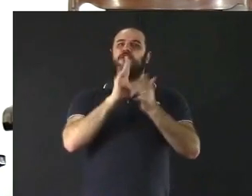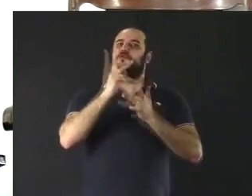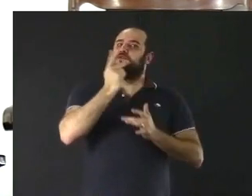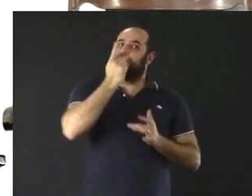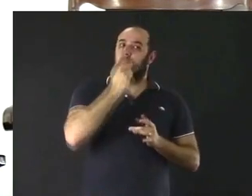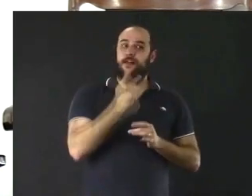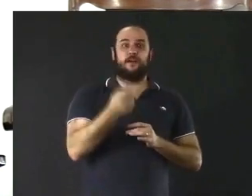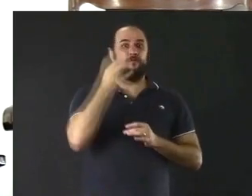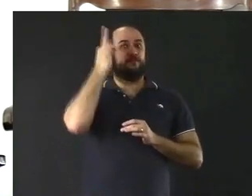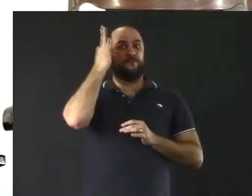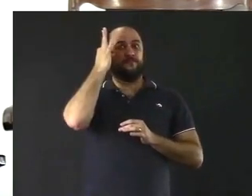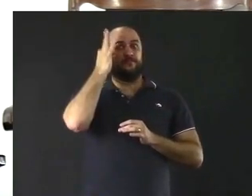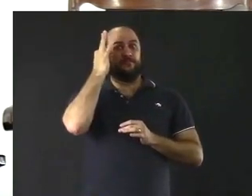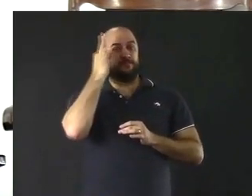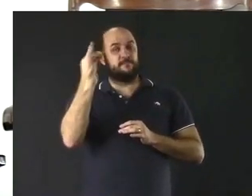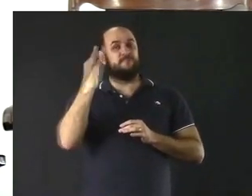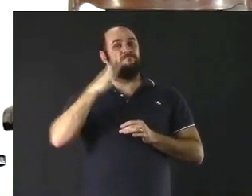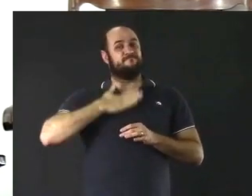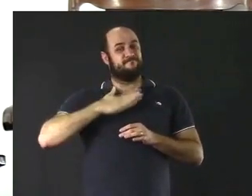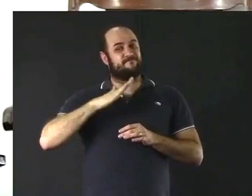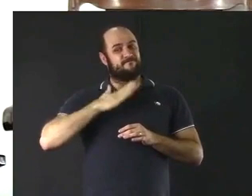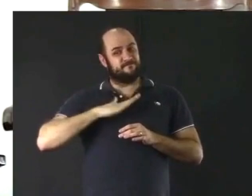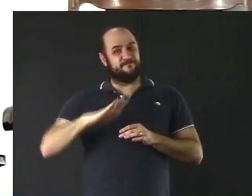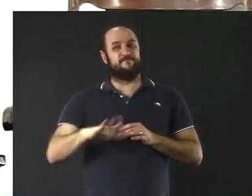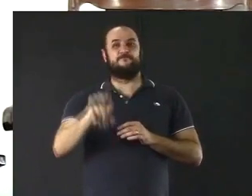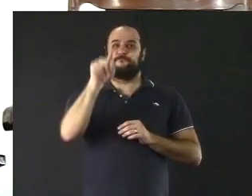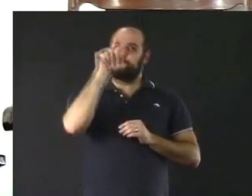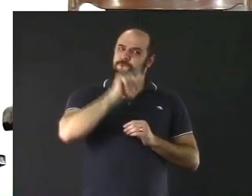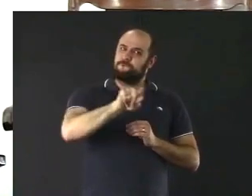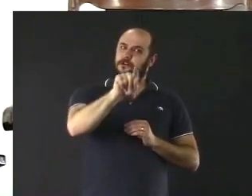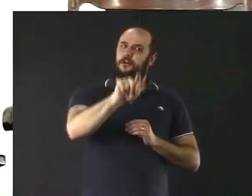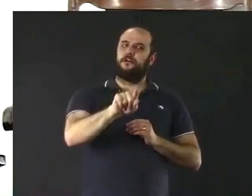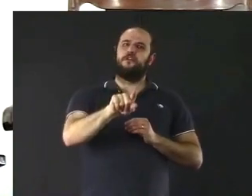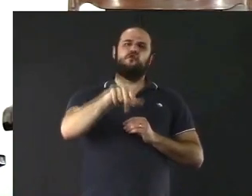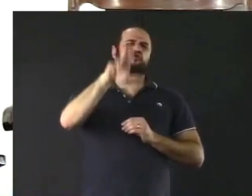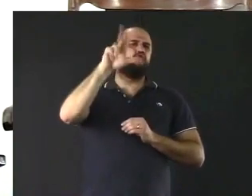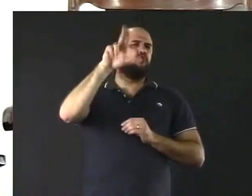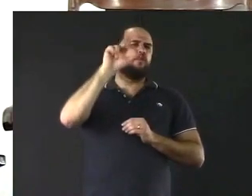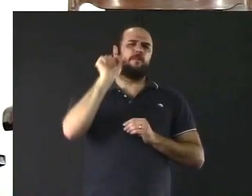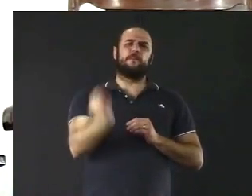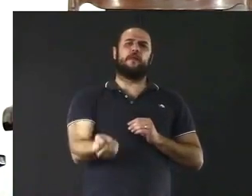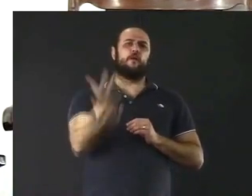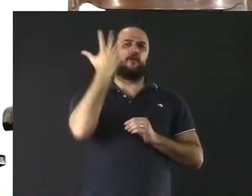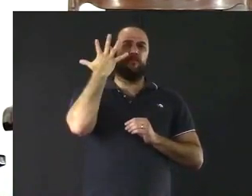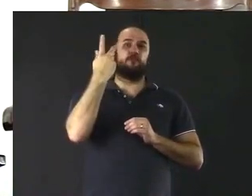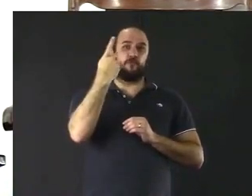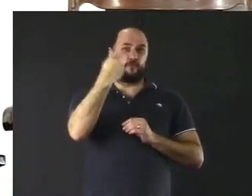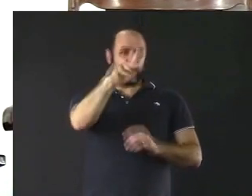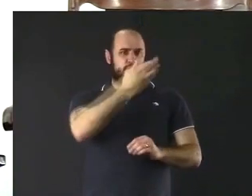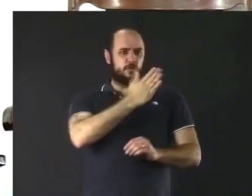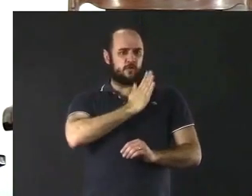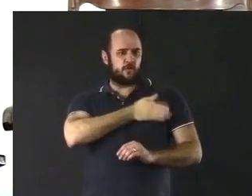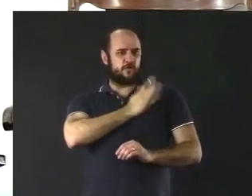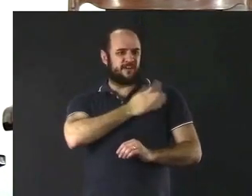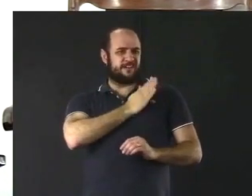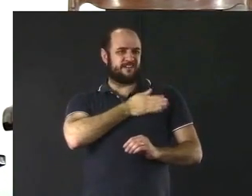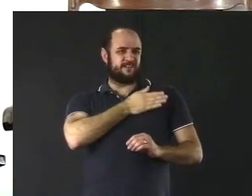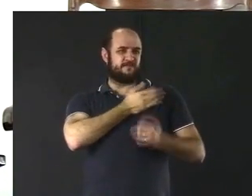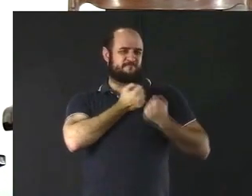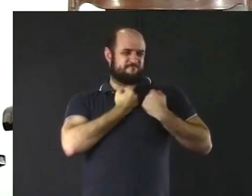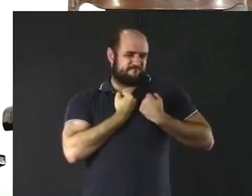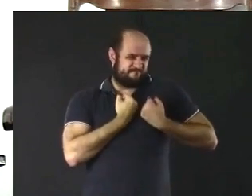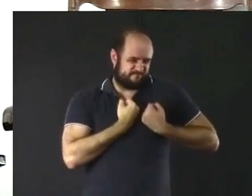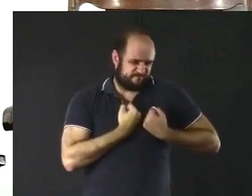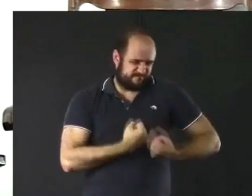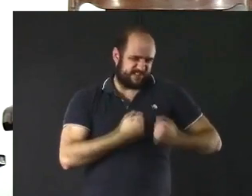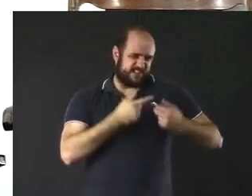acautelai-vos vós por vós mesmos, para que nunca vos suceda que o vosso coração fique